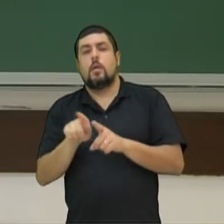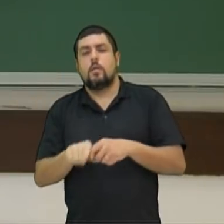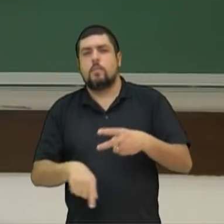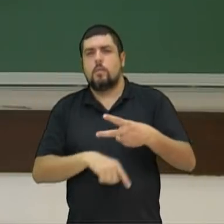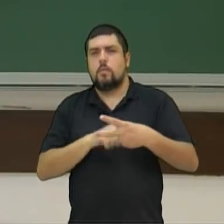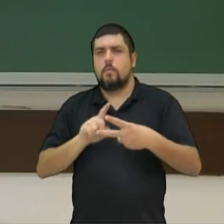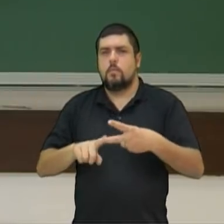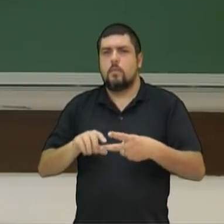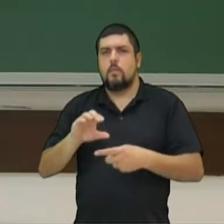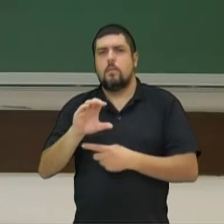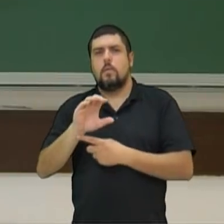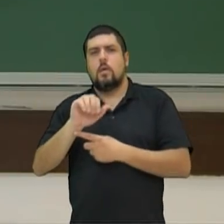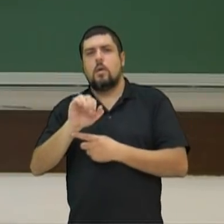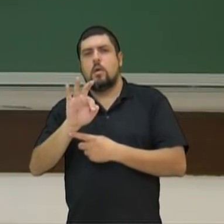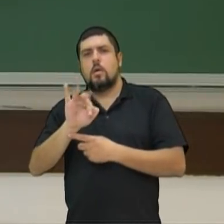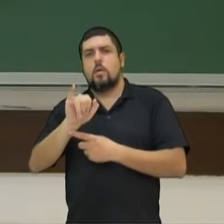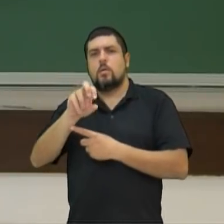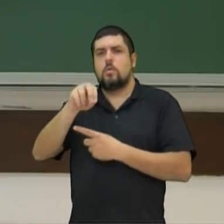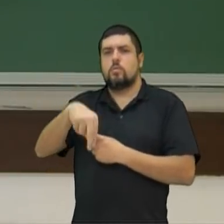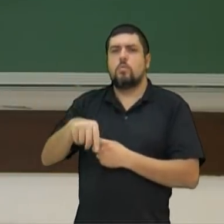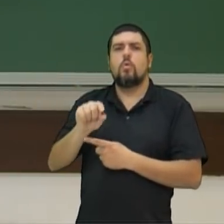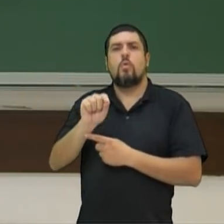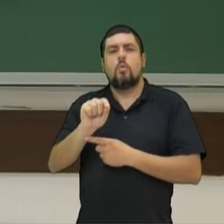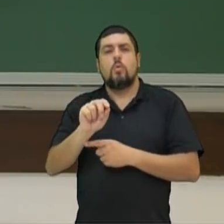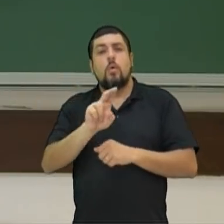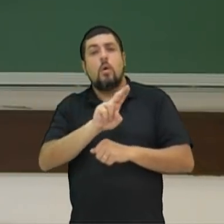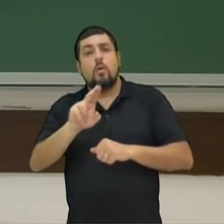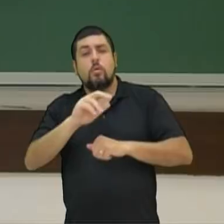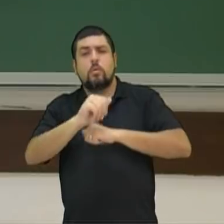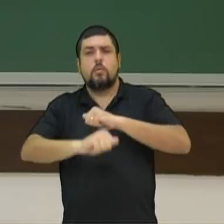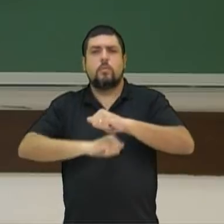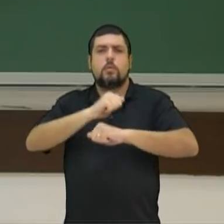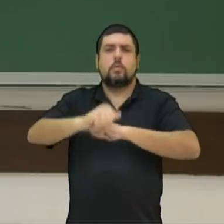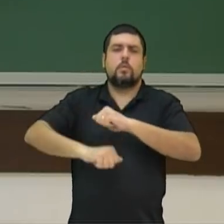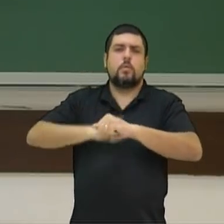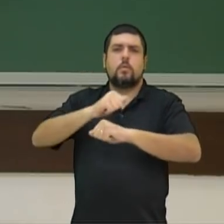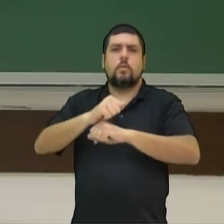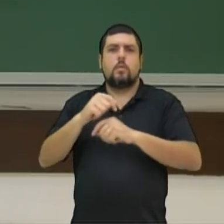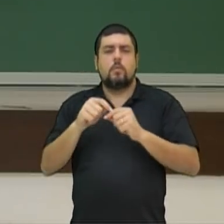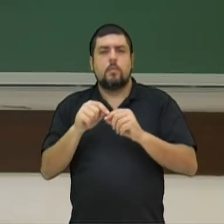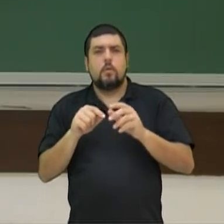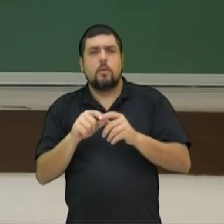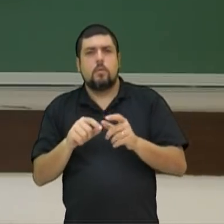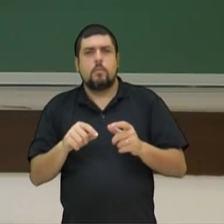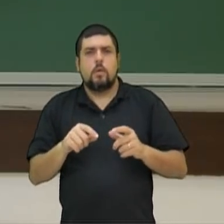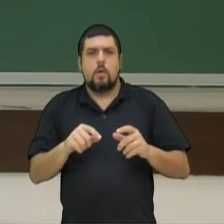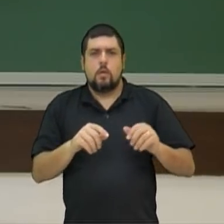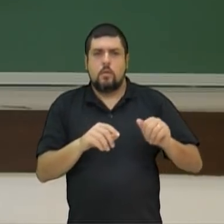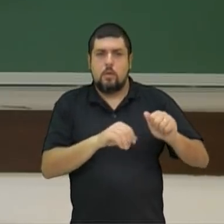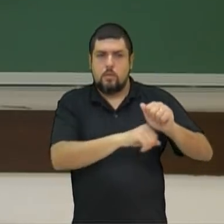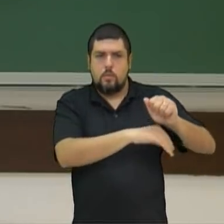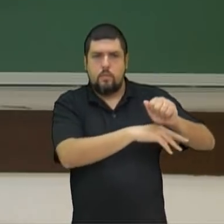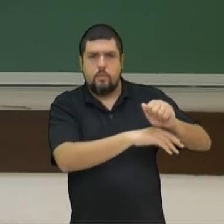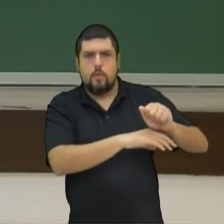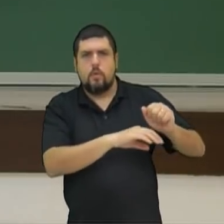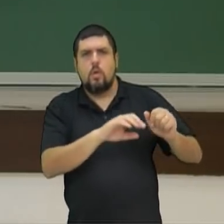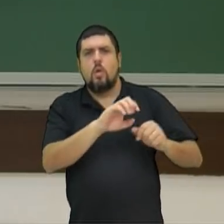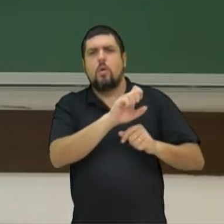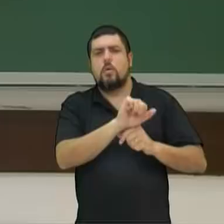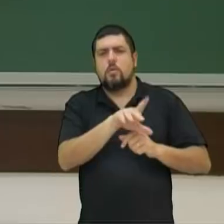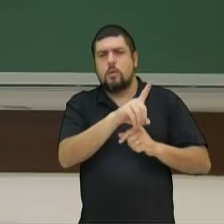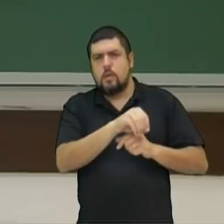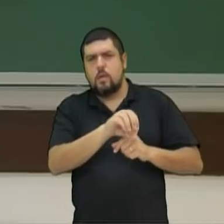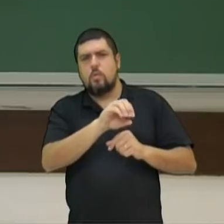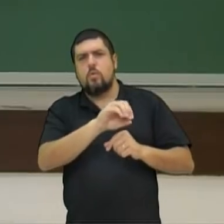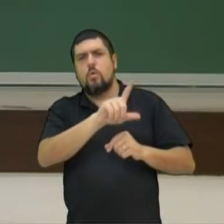Quem é o cátion? É o próprio nome do átomo. É diferente do ácido que o cátion podia ter vários nomes, né? Cloreto, clorato,